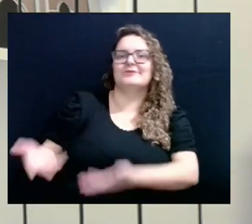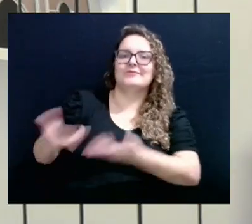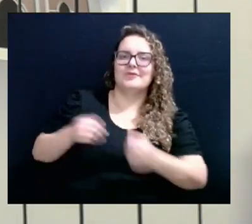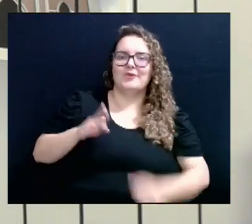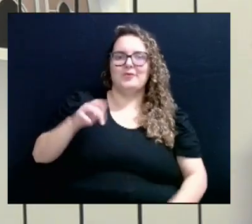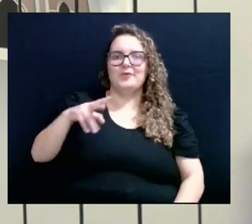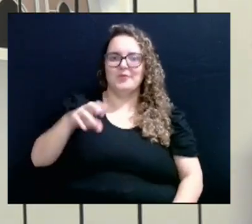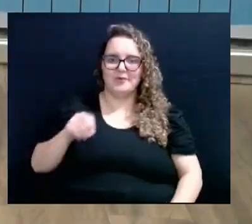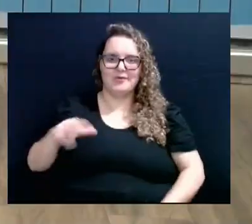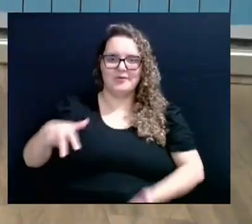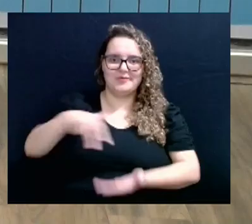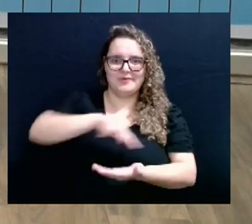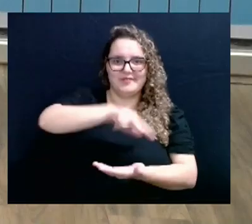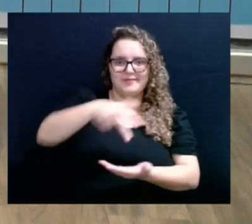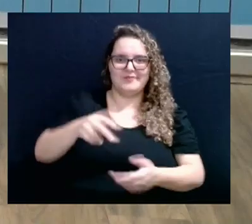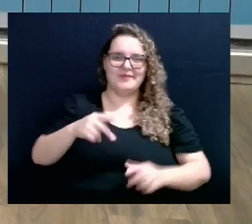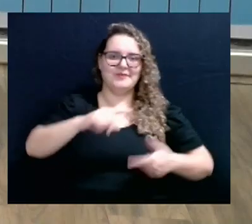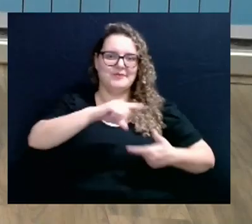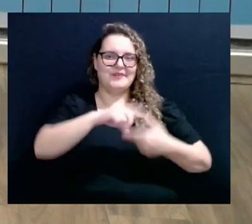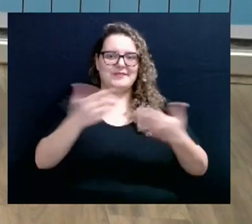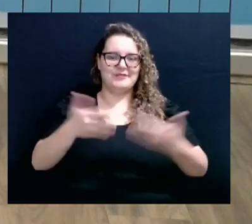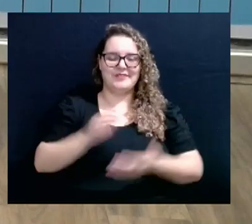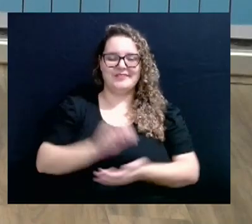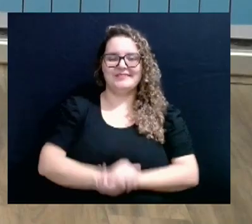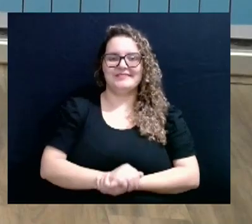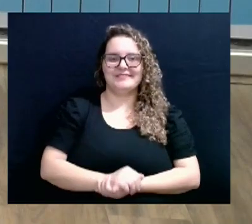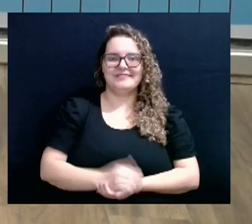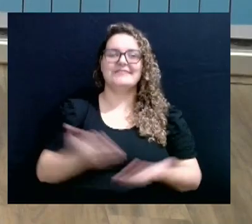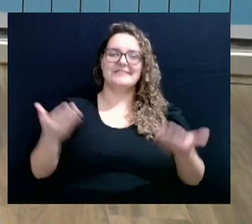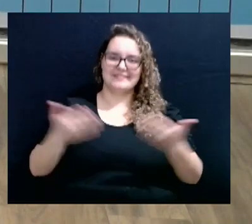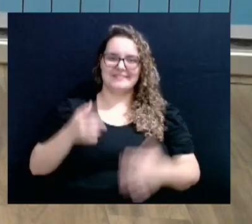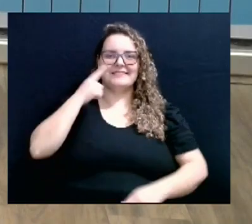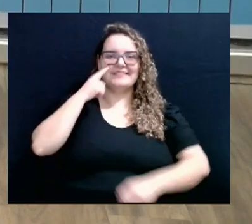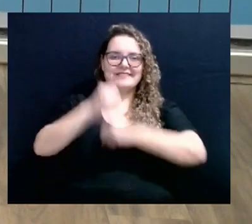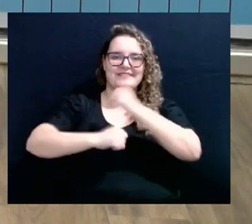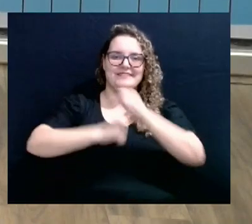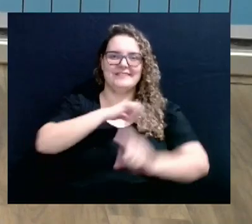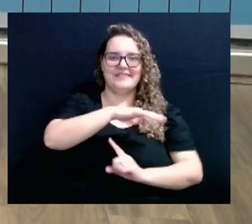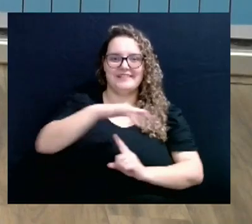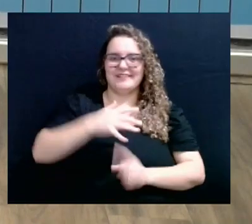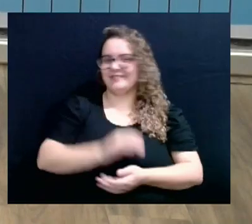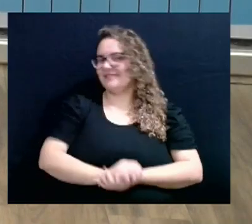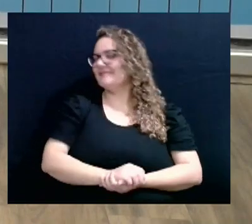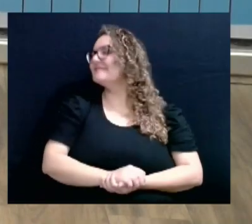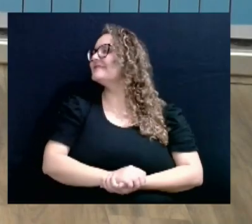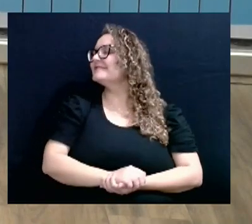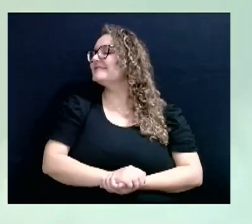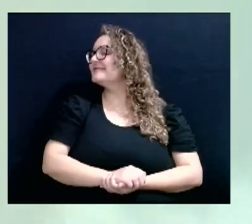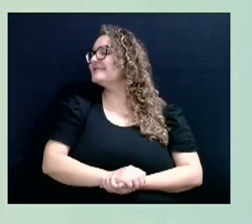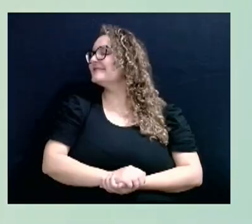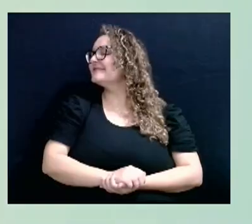nosso quadro de hoje. A partir de agora, é o Giro Ambiental na sua tela.